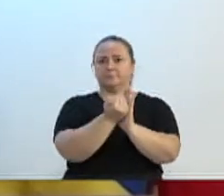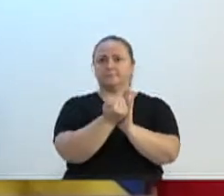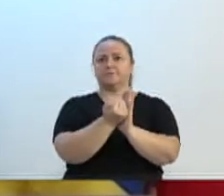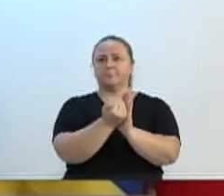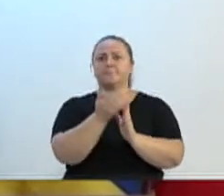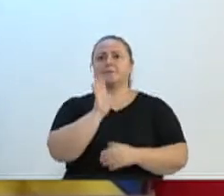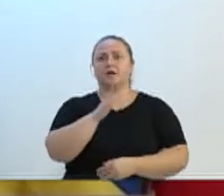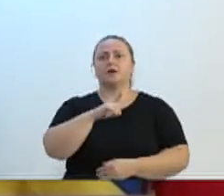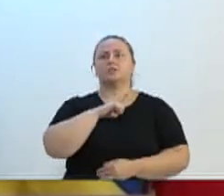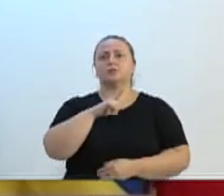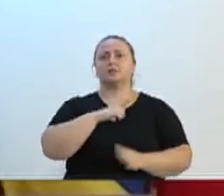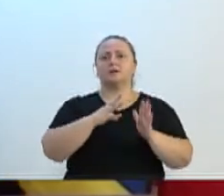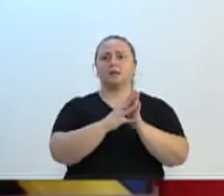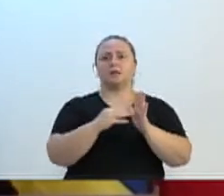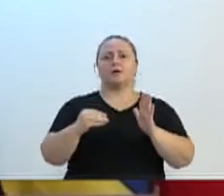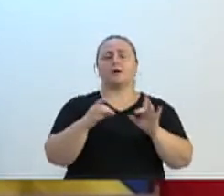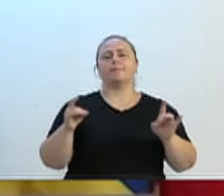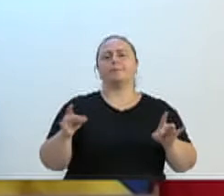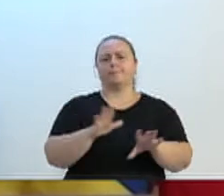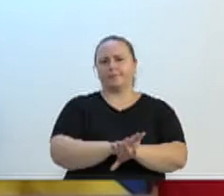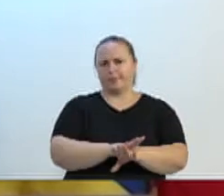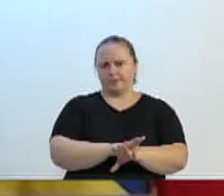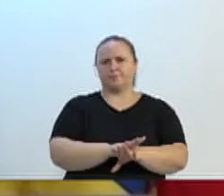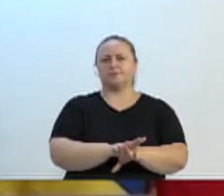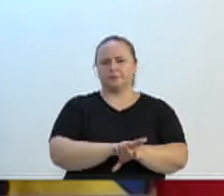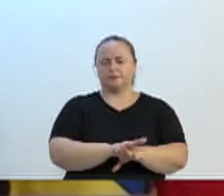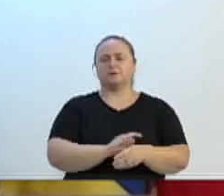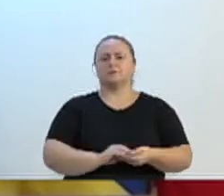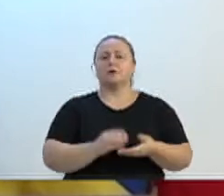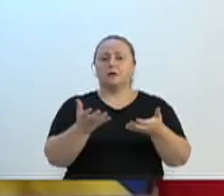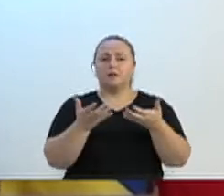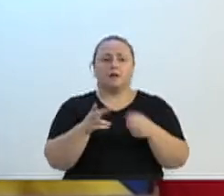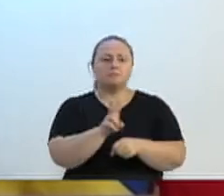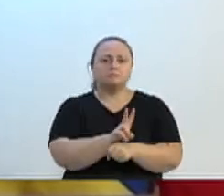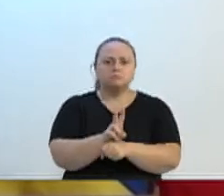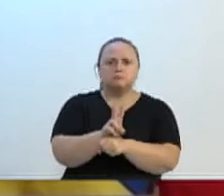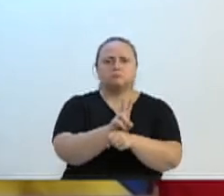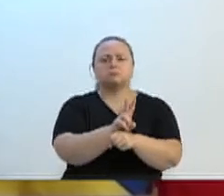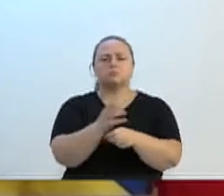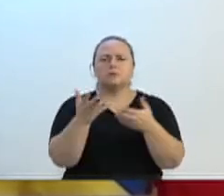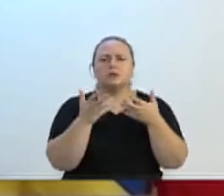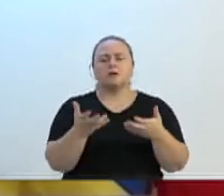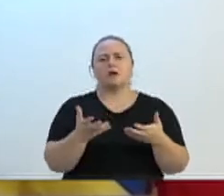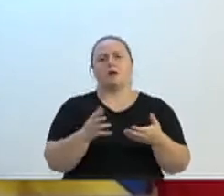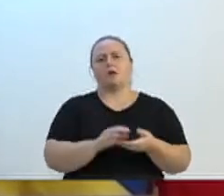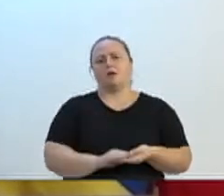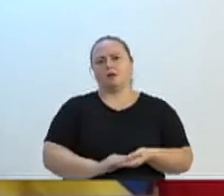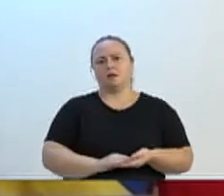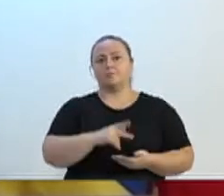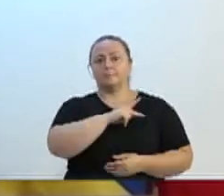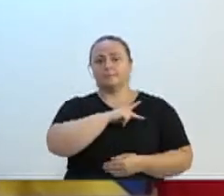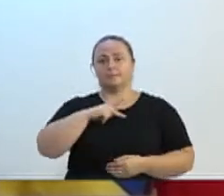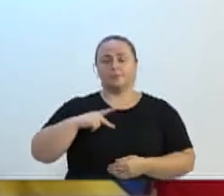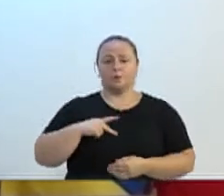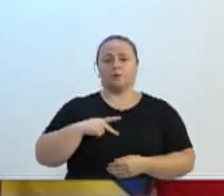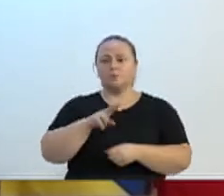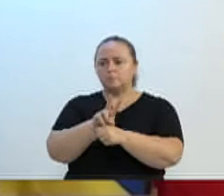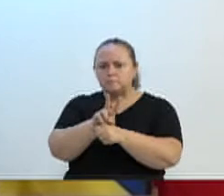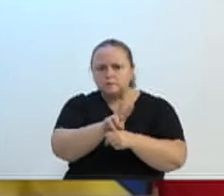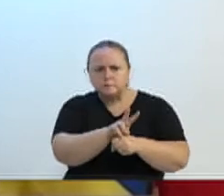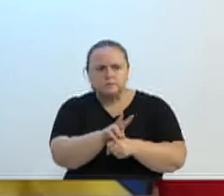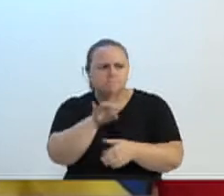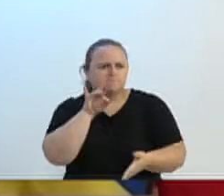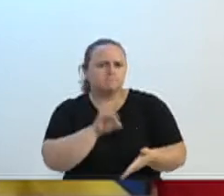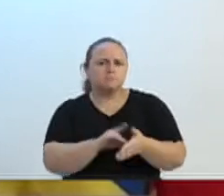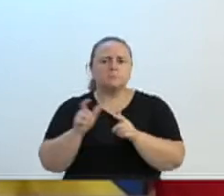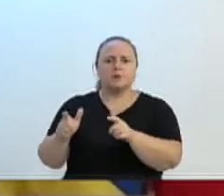modelo pronto. Queremos uma fiscalização mais efetiva por parte dos órgãos competentes a respeito dos